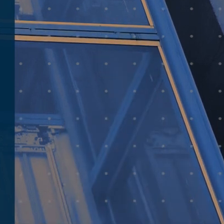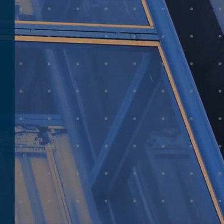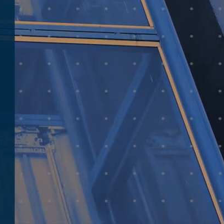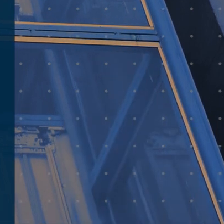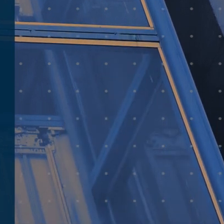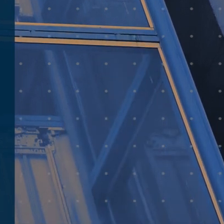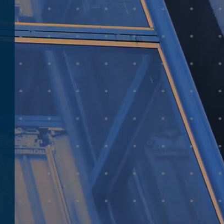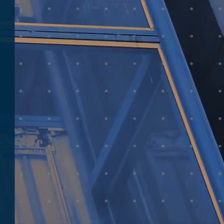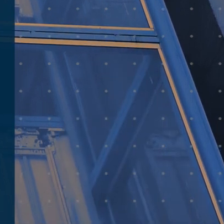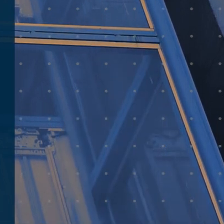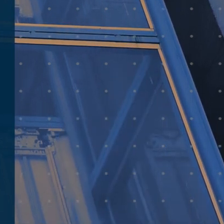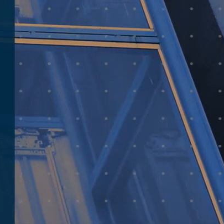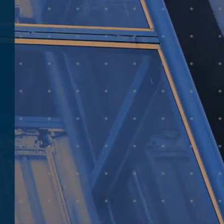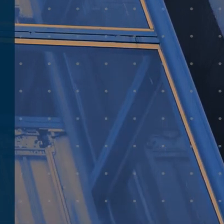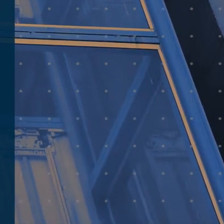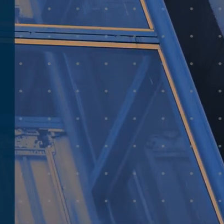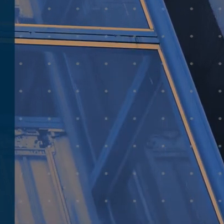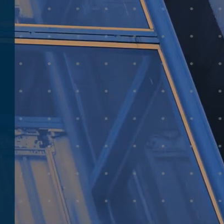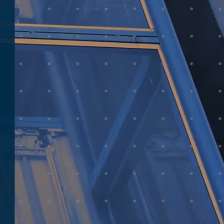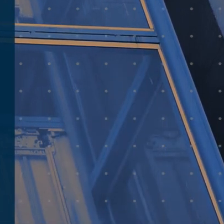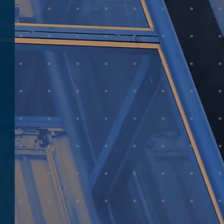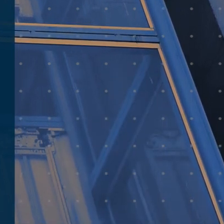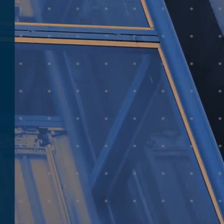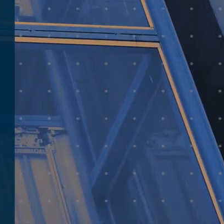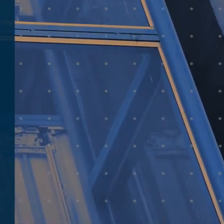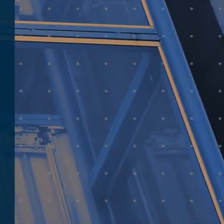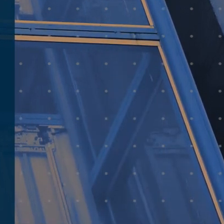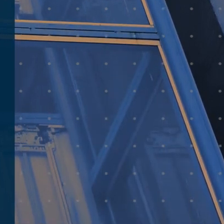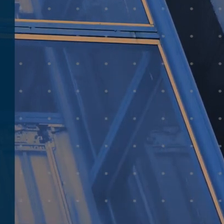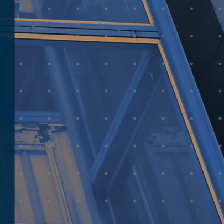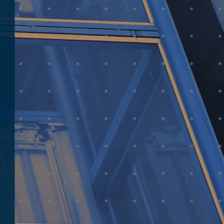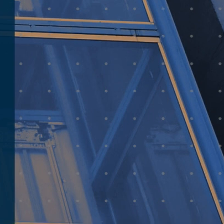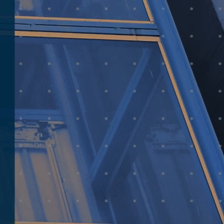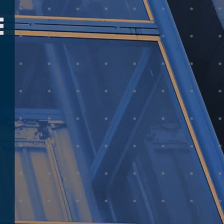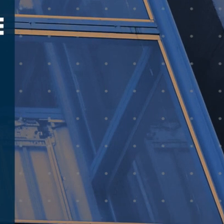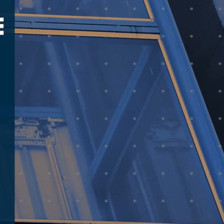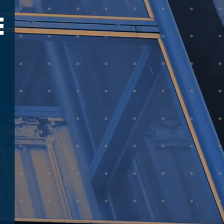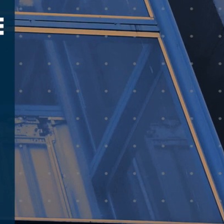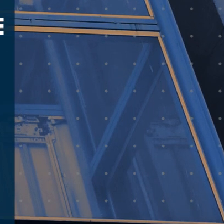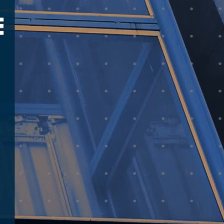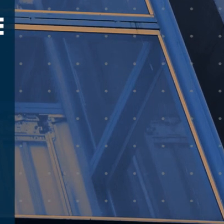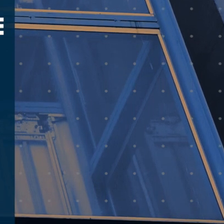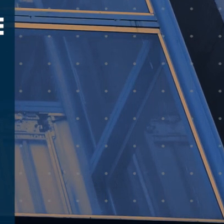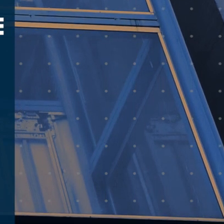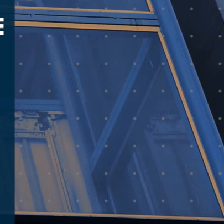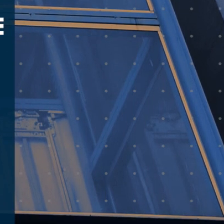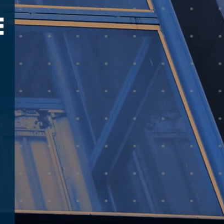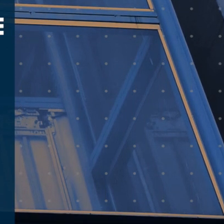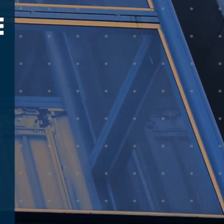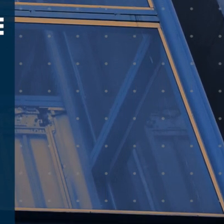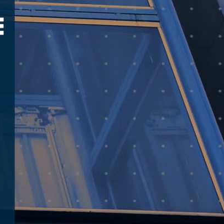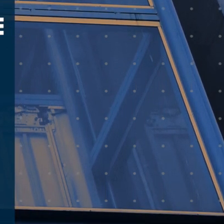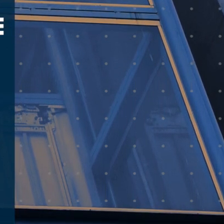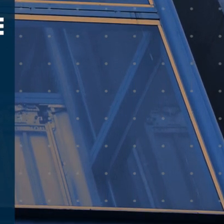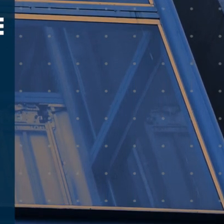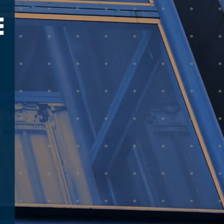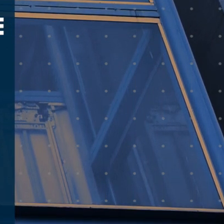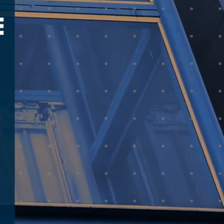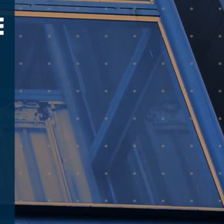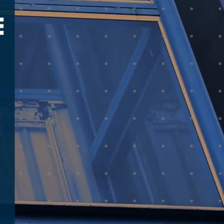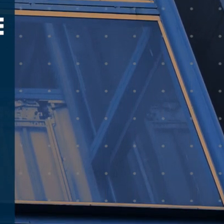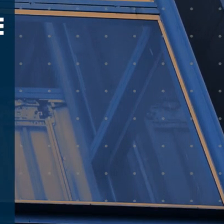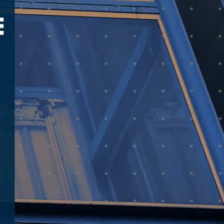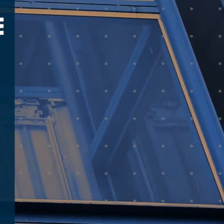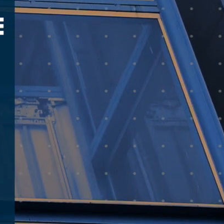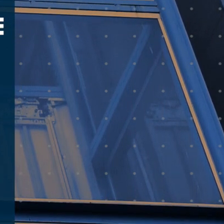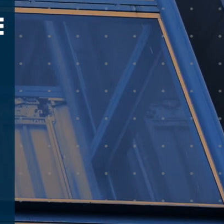e granito, açougueiro, ajudante de motorista, ajudante de obras, ajudante de serralheiro, assistente de